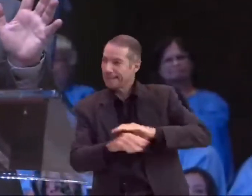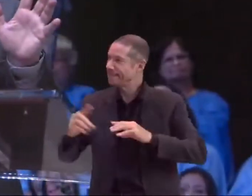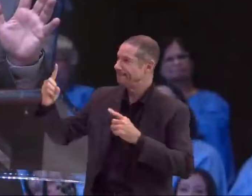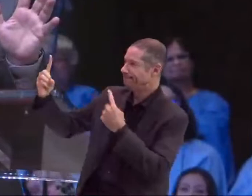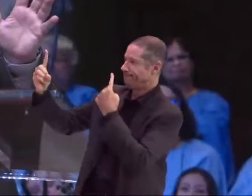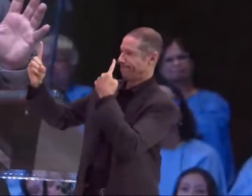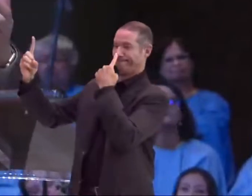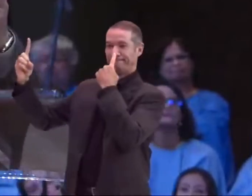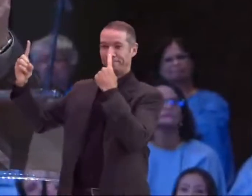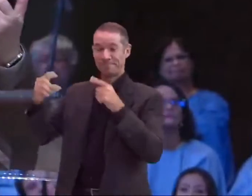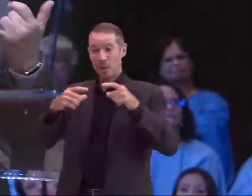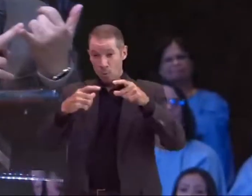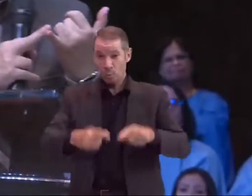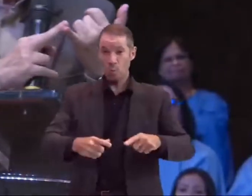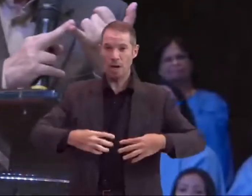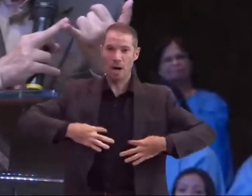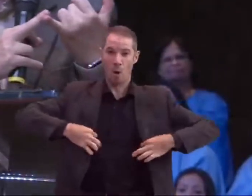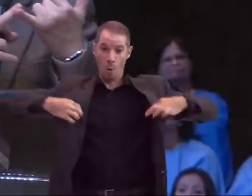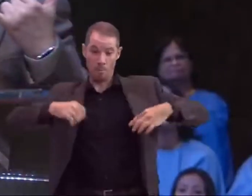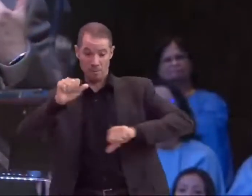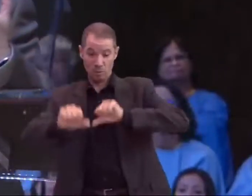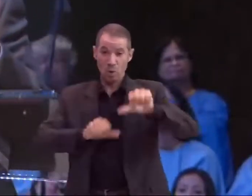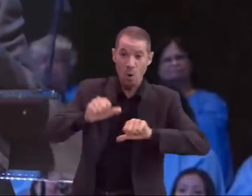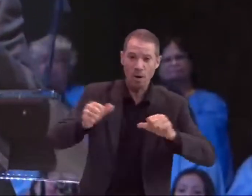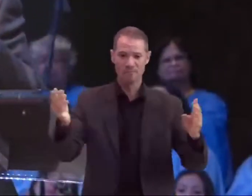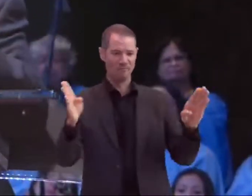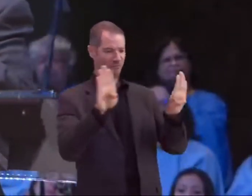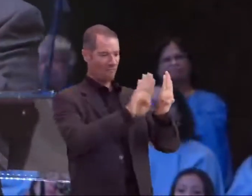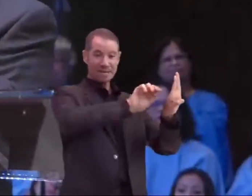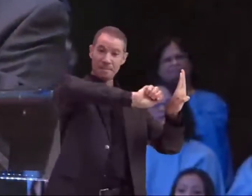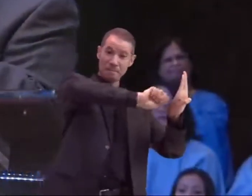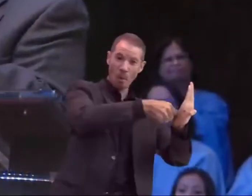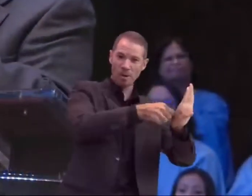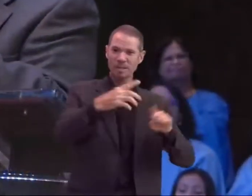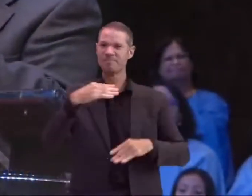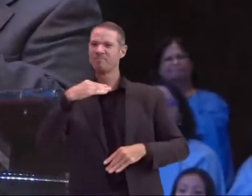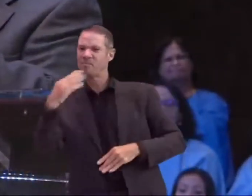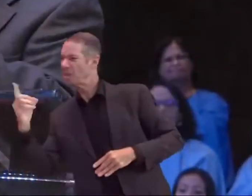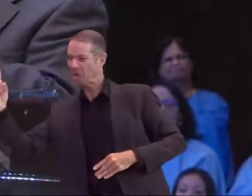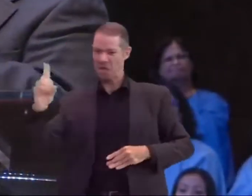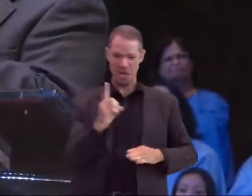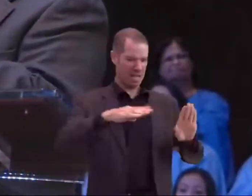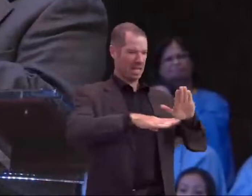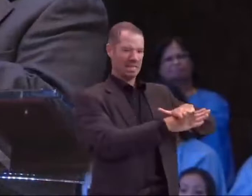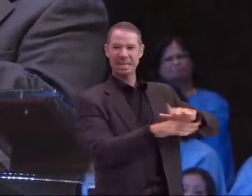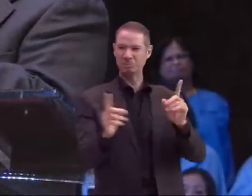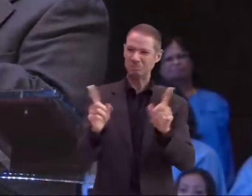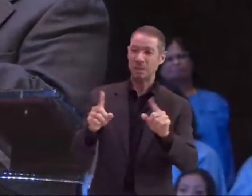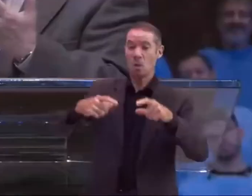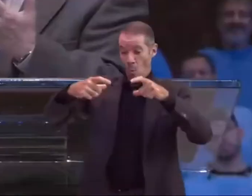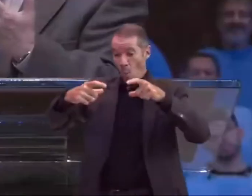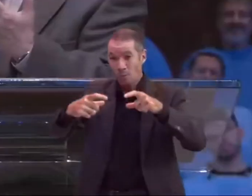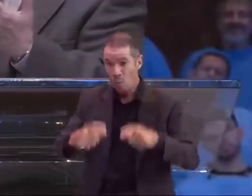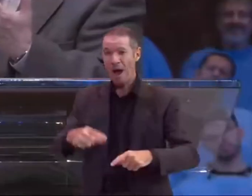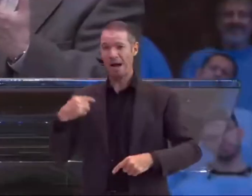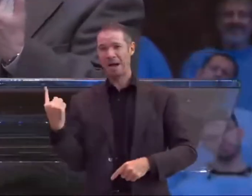intimidade. É o lugar que a gente troca de roupa, a gente fecha a porta para ninguém entrar, não é? É o lugar